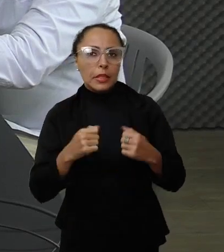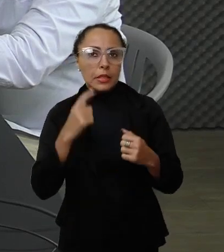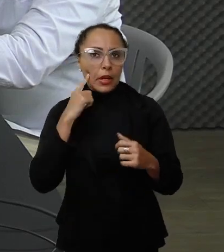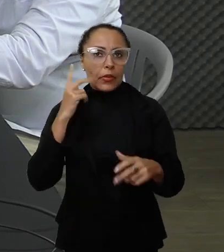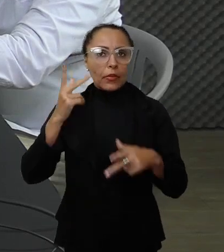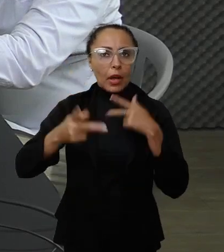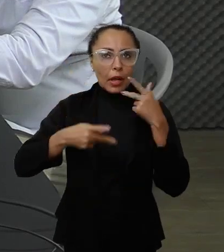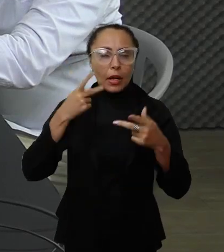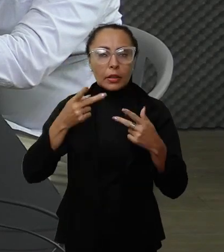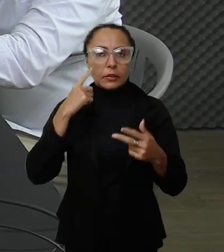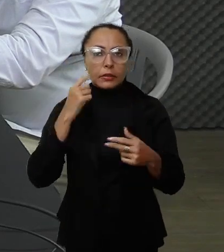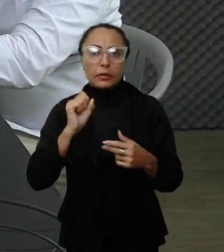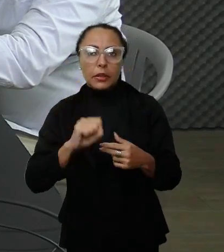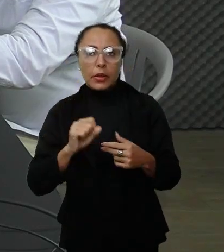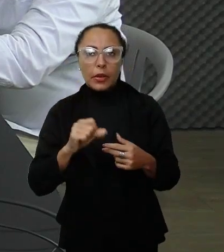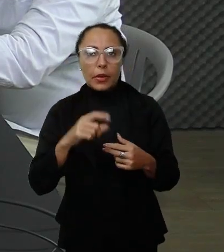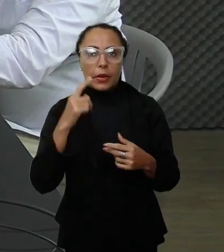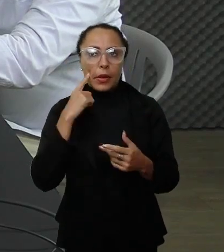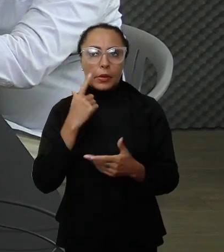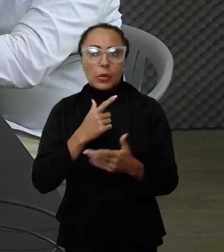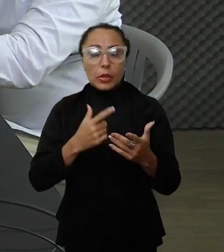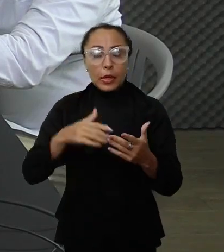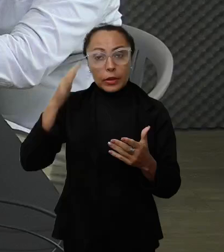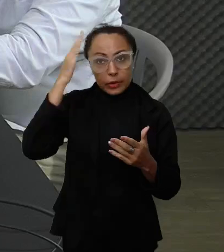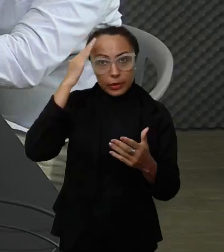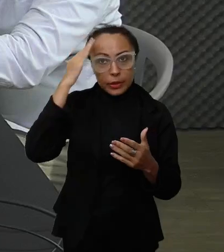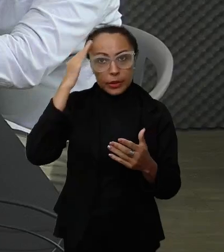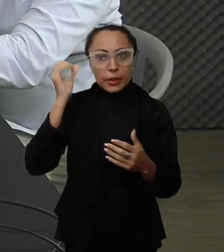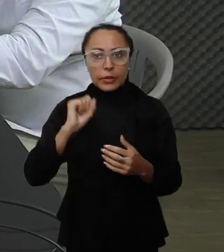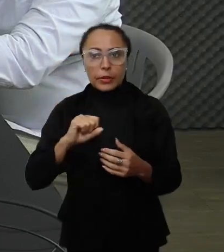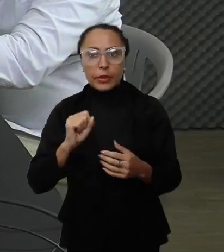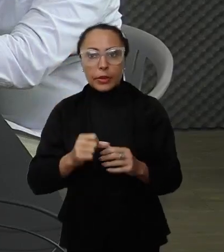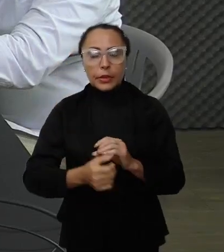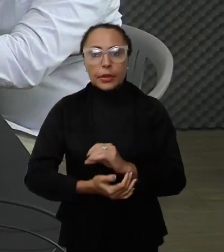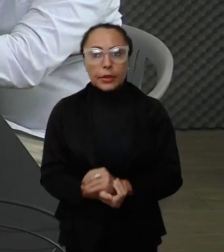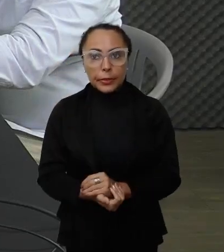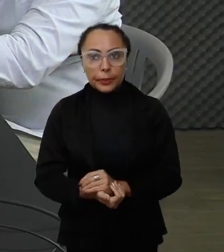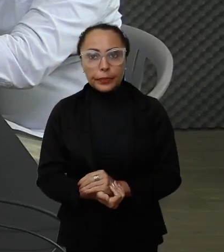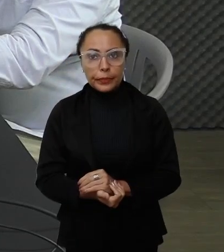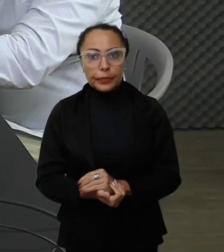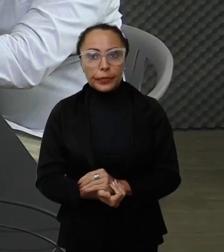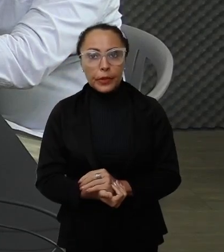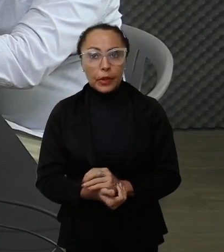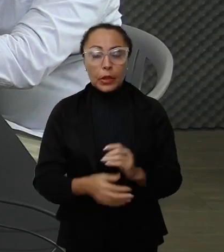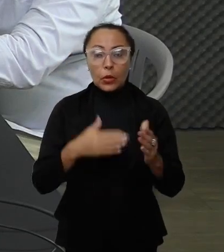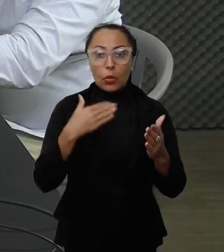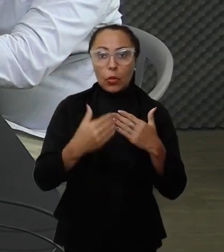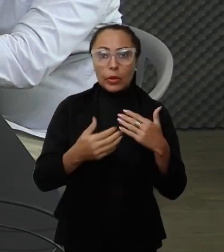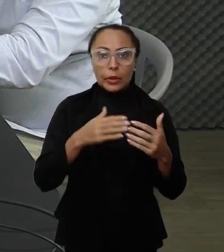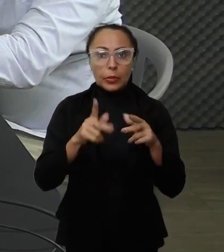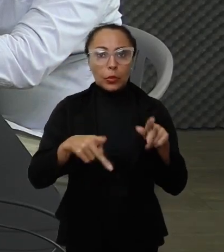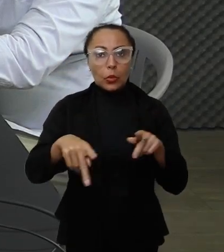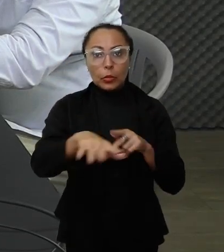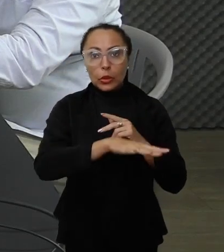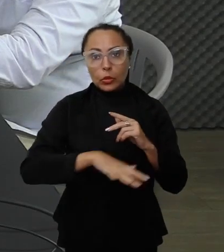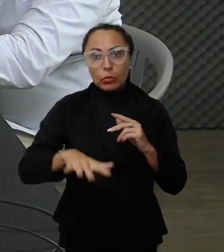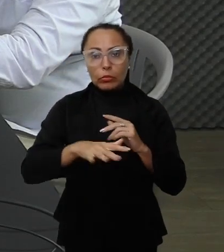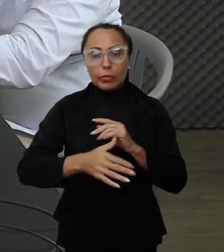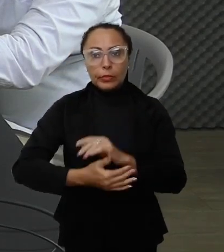de uma forma que possa ser entendida, possa ser compreendida em qualquer público, por qualquer